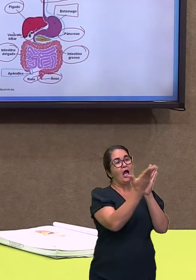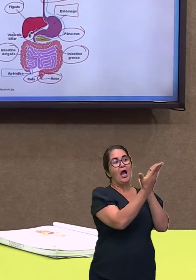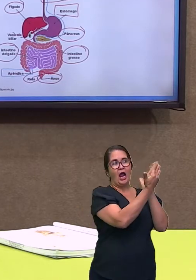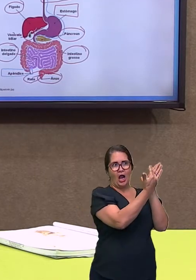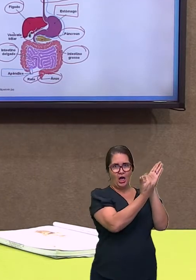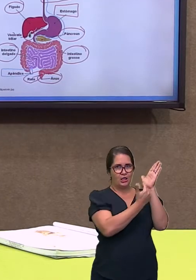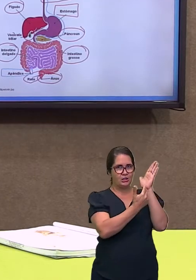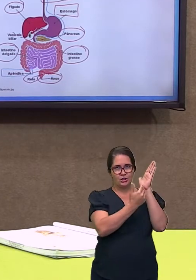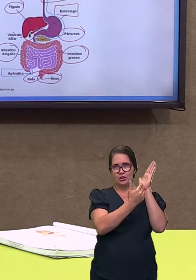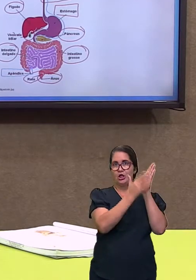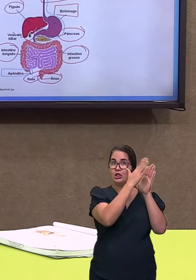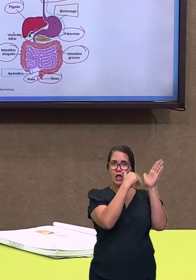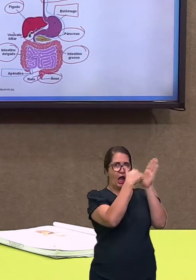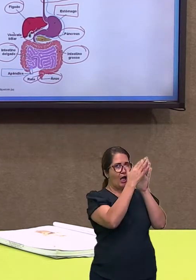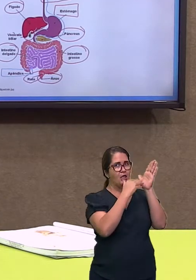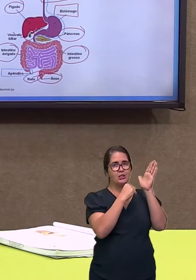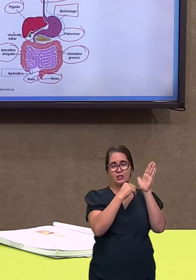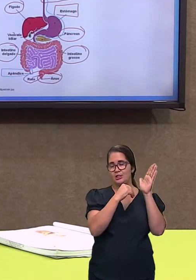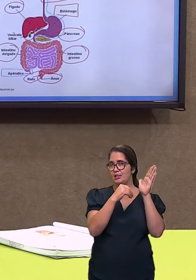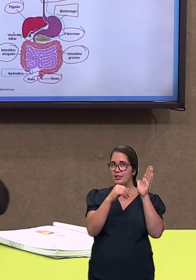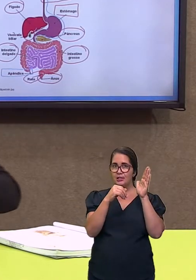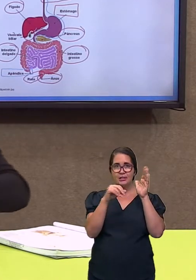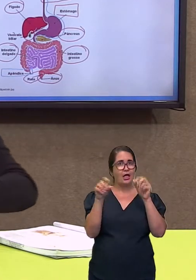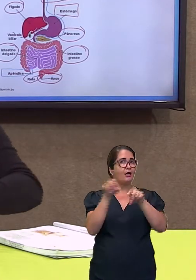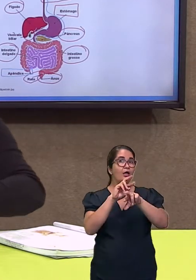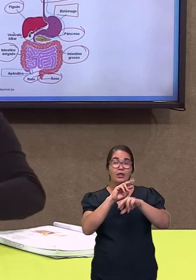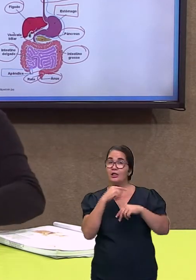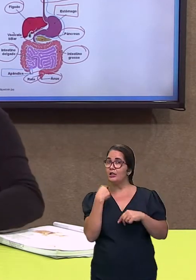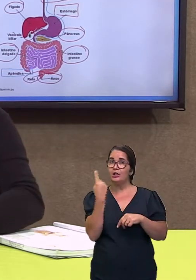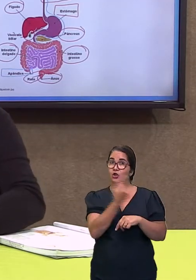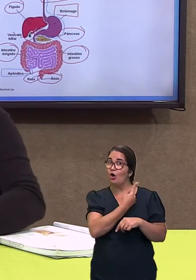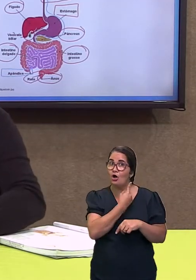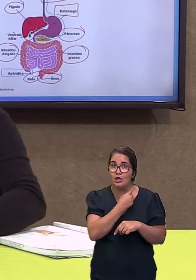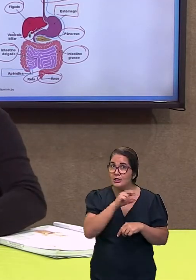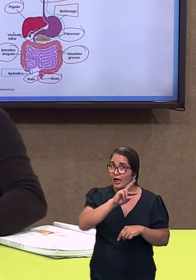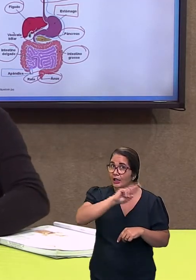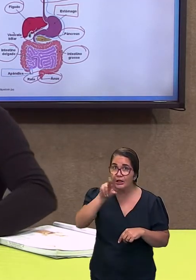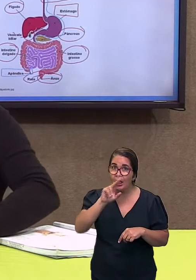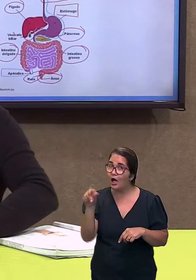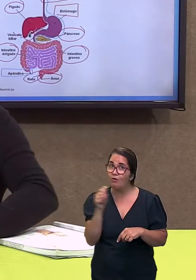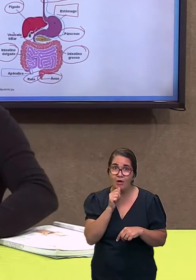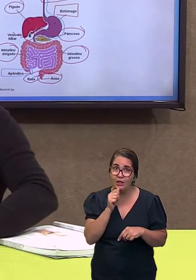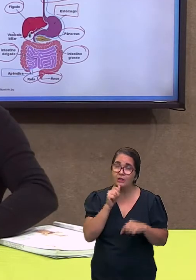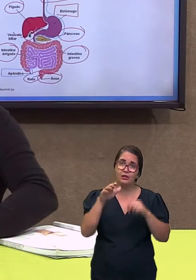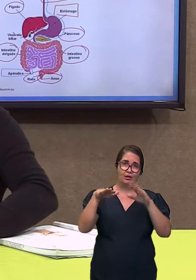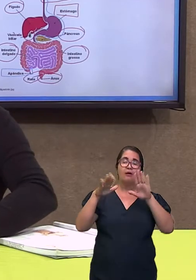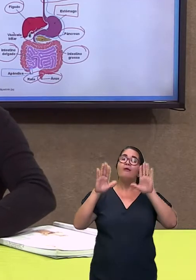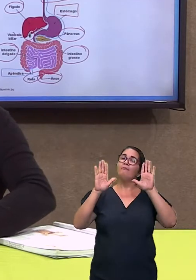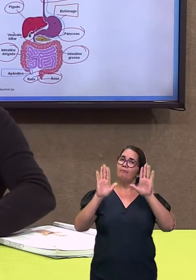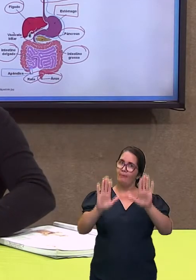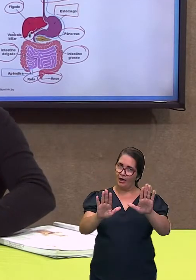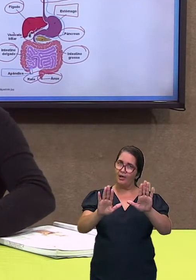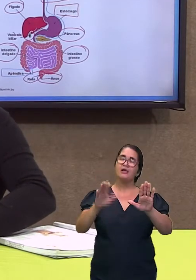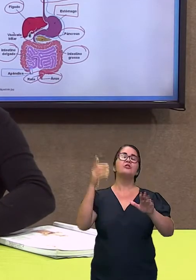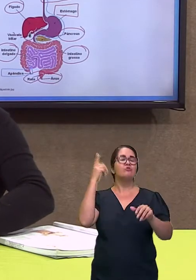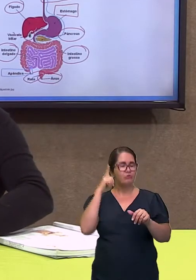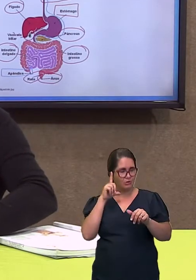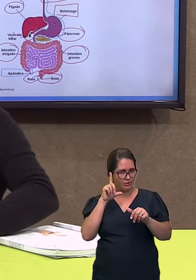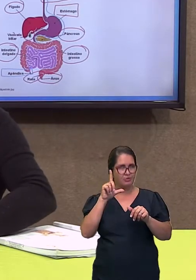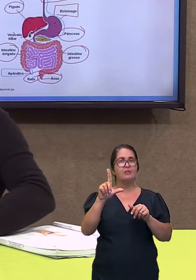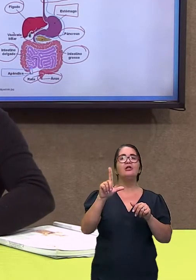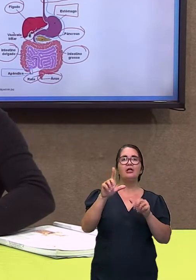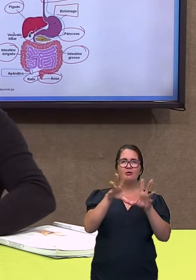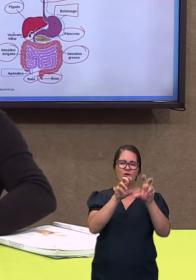plásticos, mas a gente consegue fazer todo esse processo ali. Algumas pessoas,